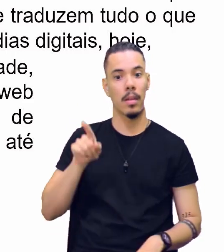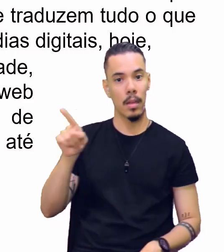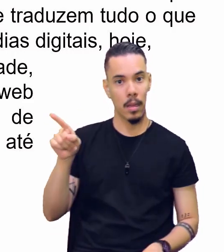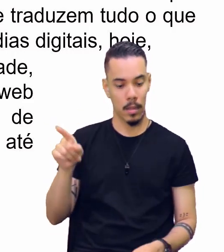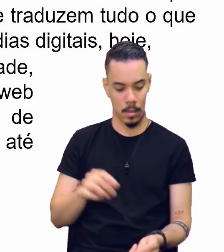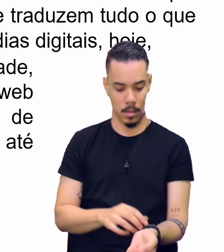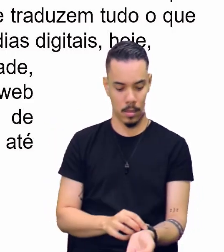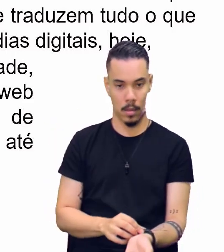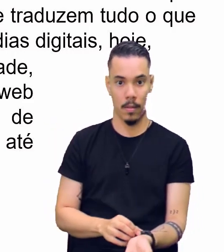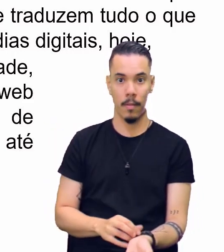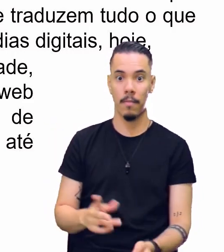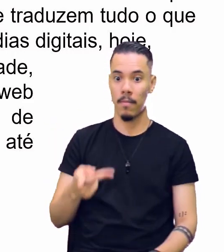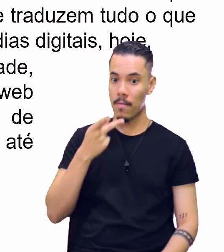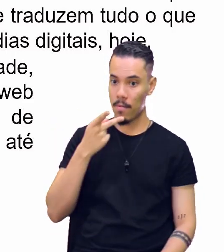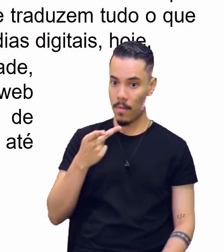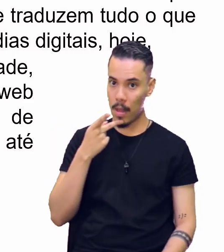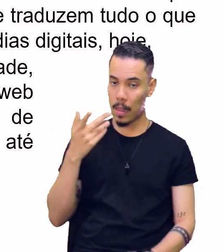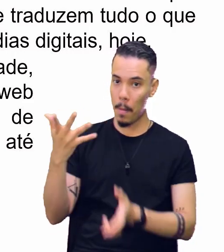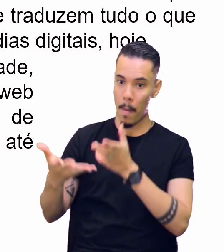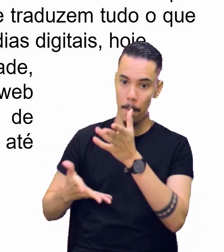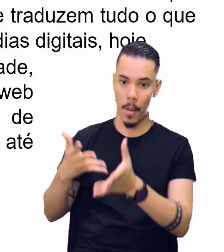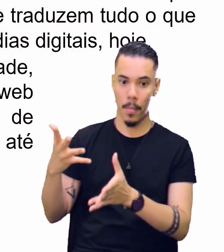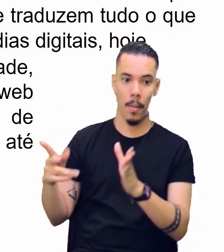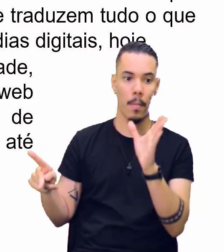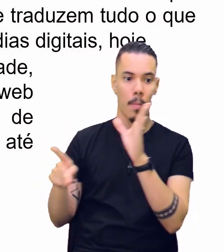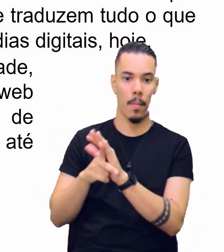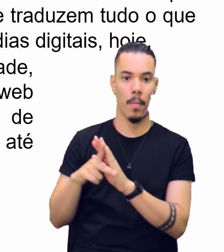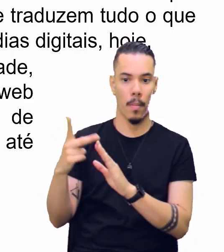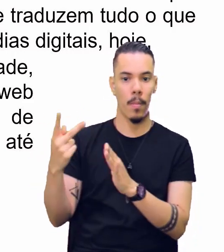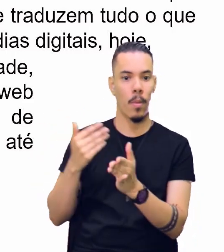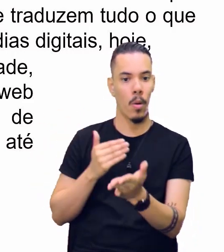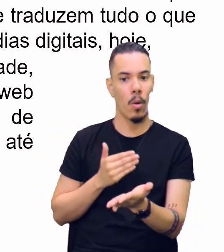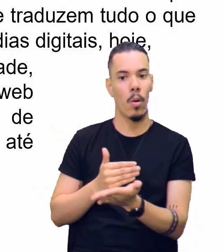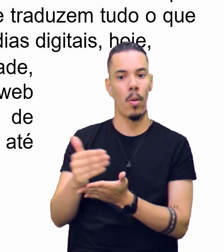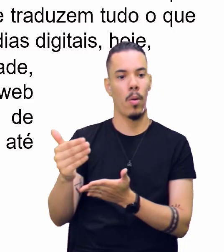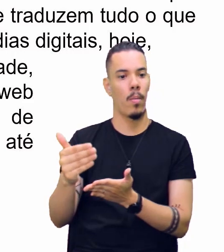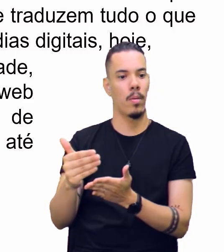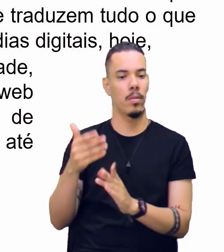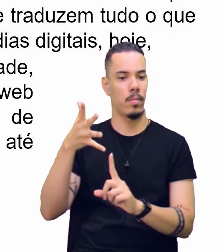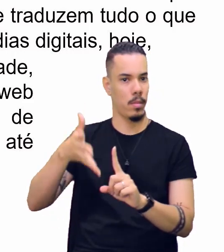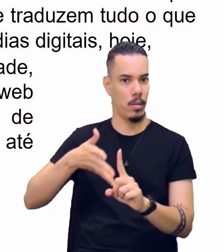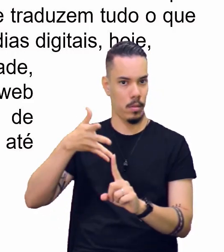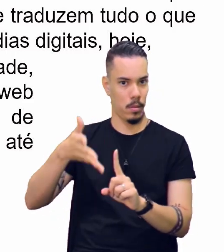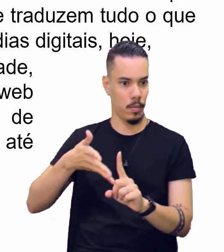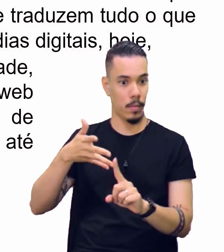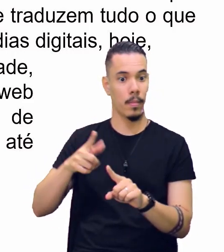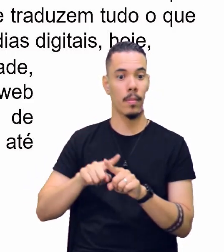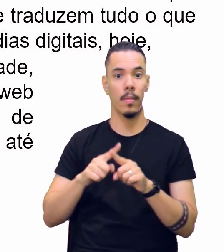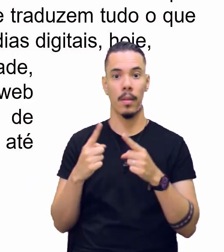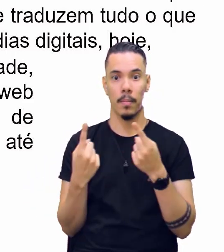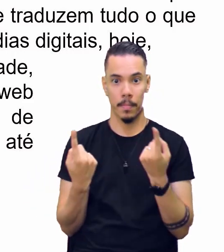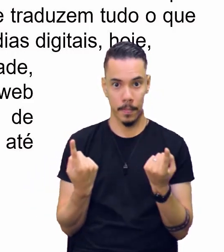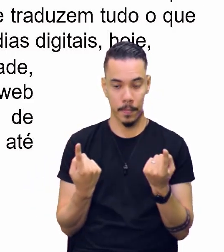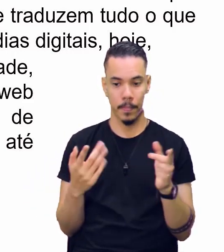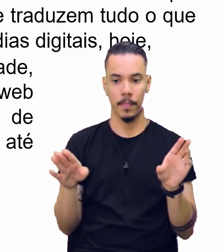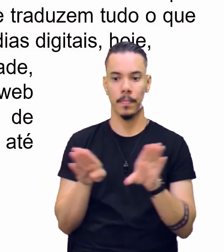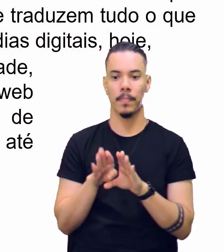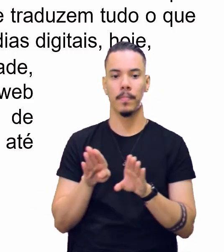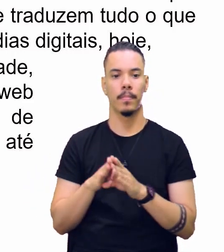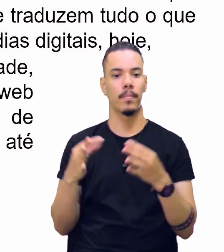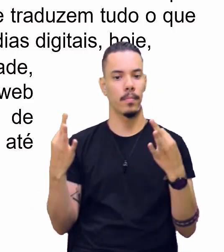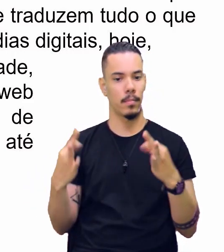as falas com que Taz começou a sua palestra, mas